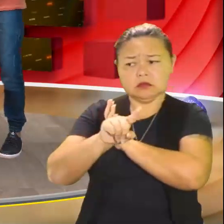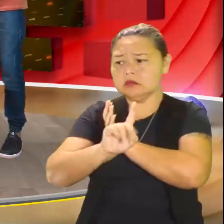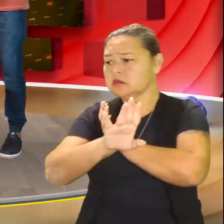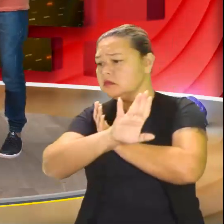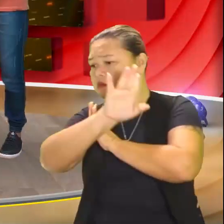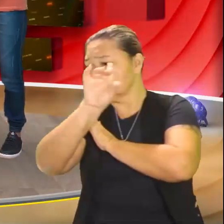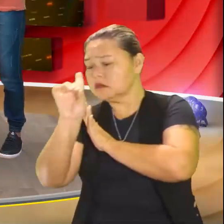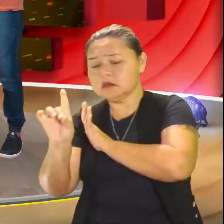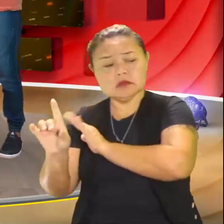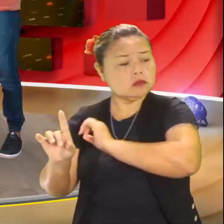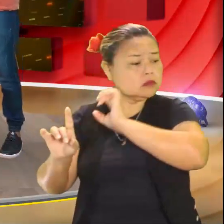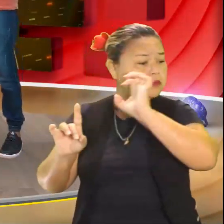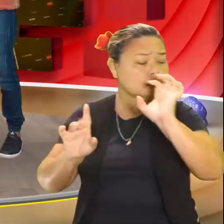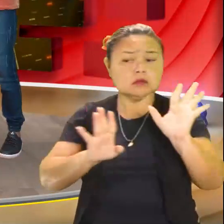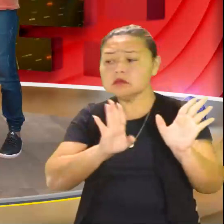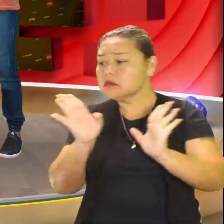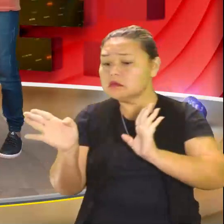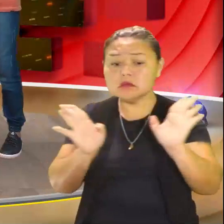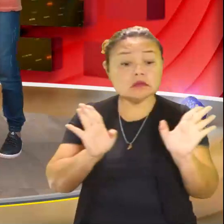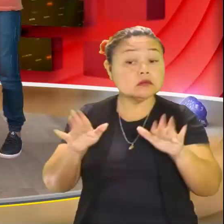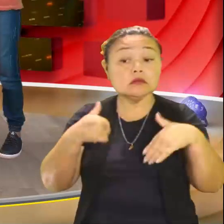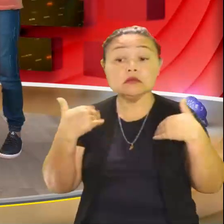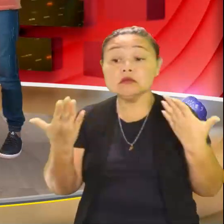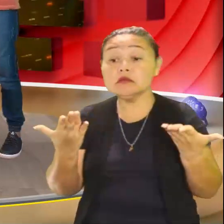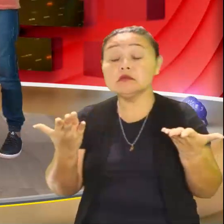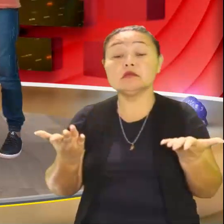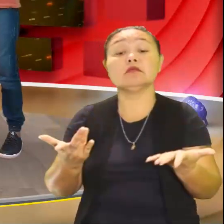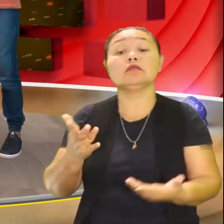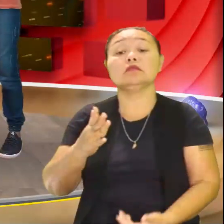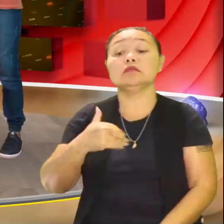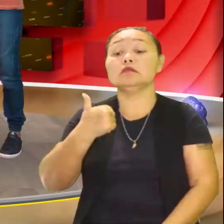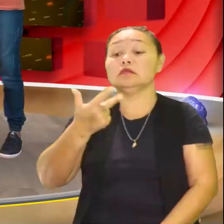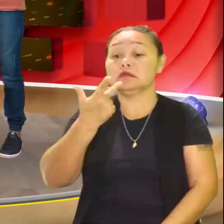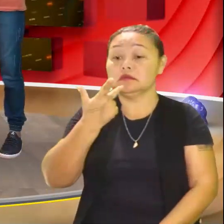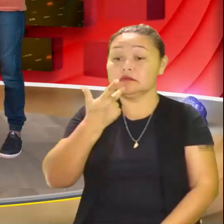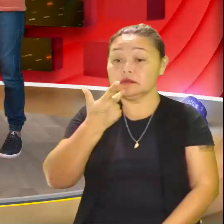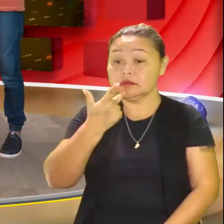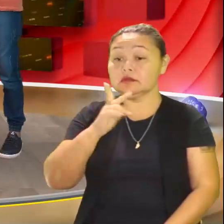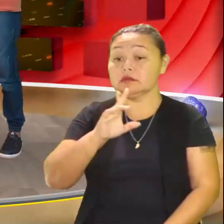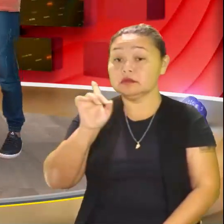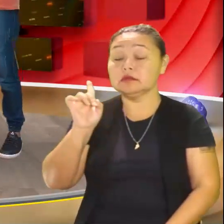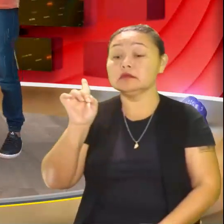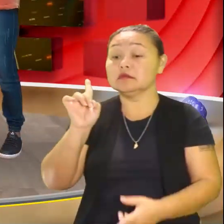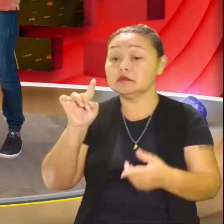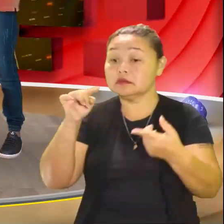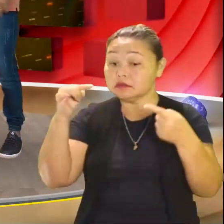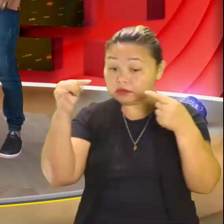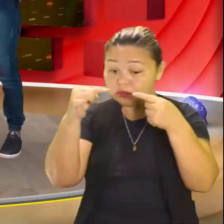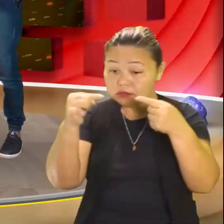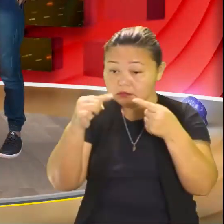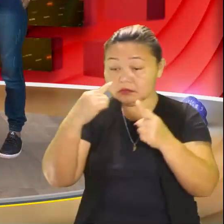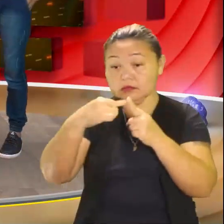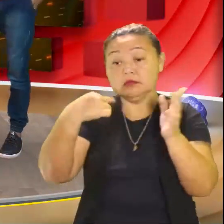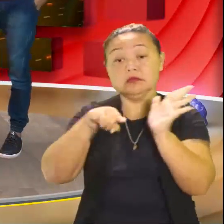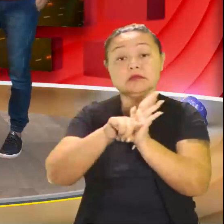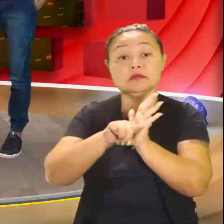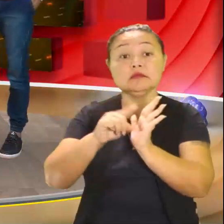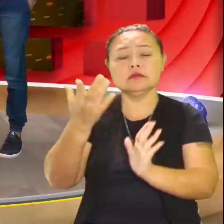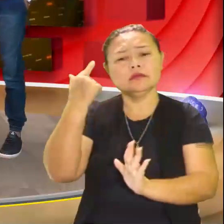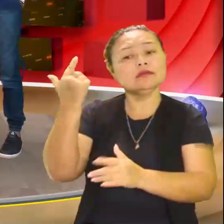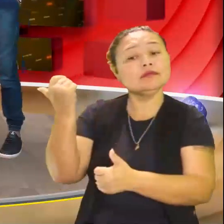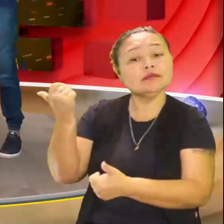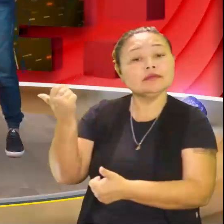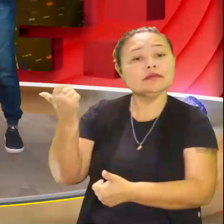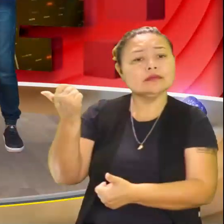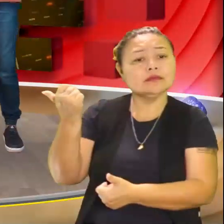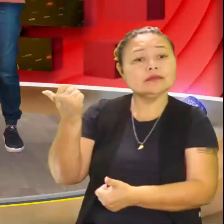para a direita ou para a esquerda? Está em que direção, em qual sentido? E você vai responder isso de acordo com o sinal. Uhum. E aí vem a